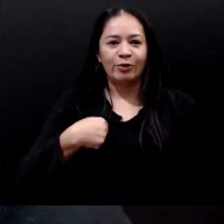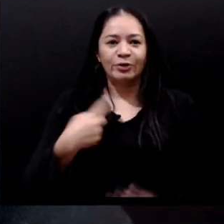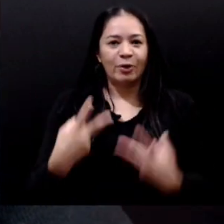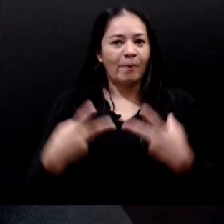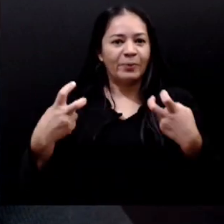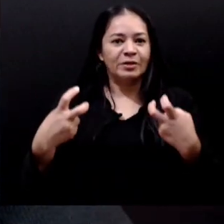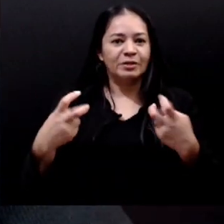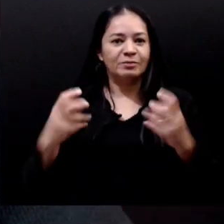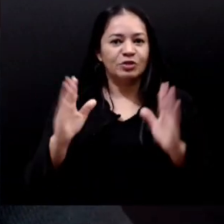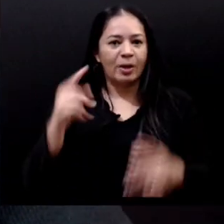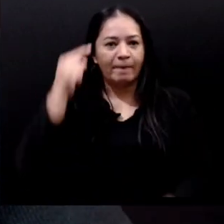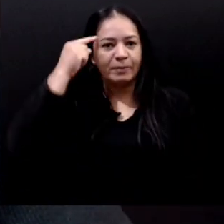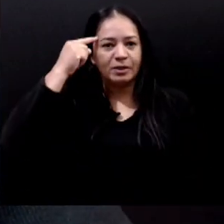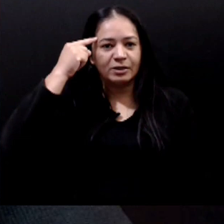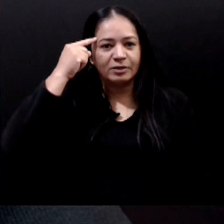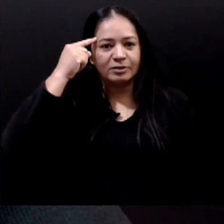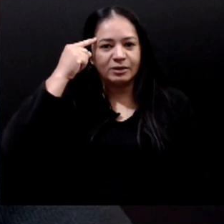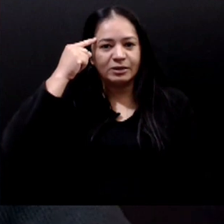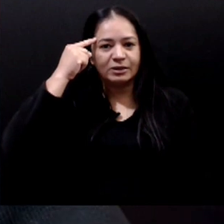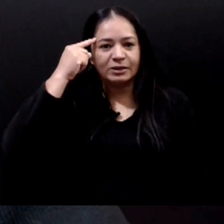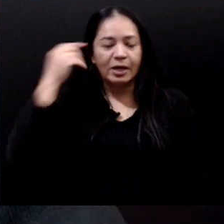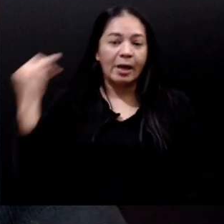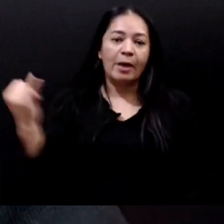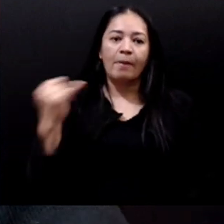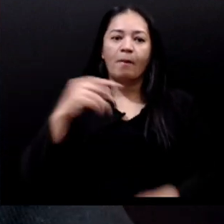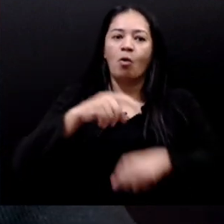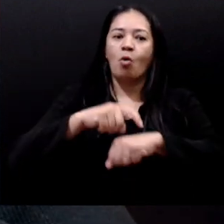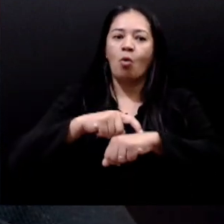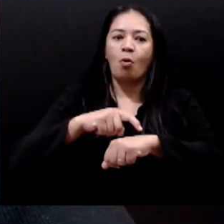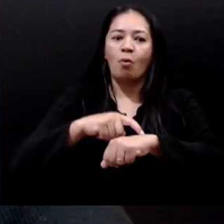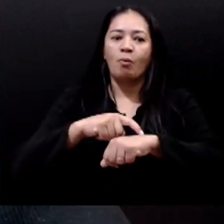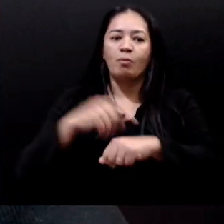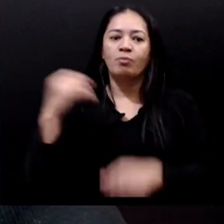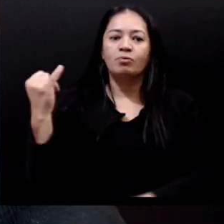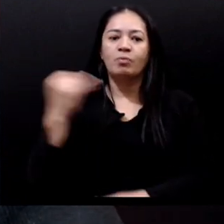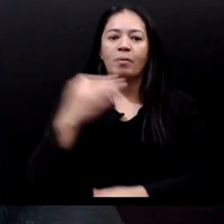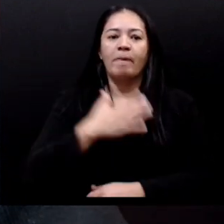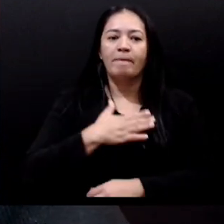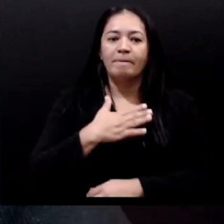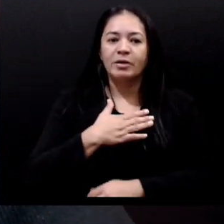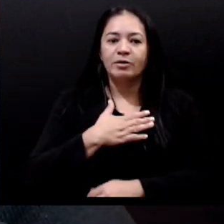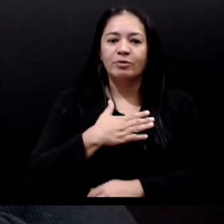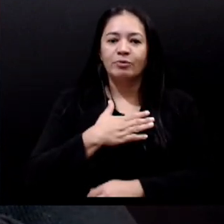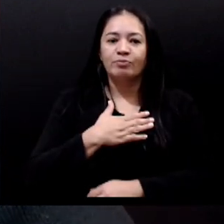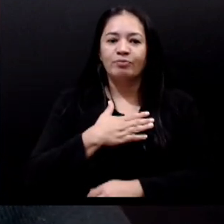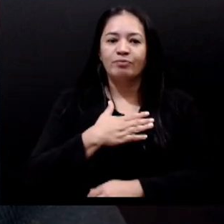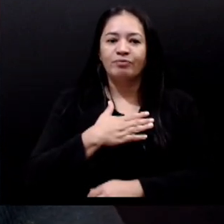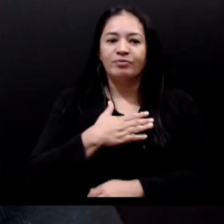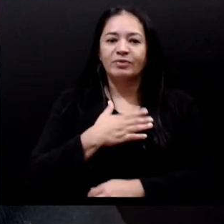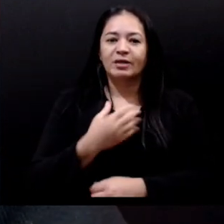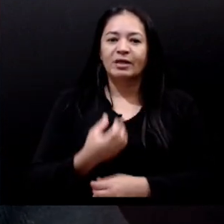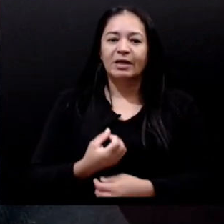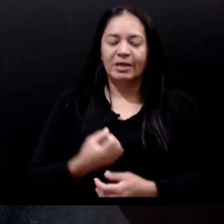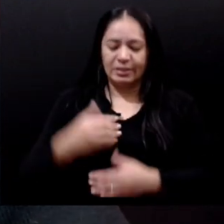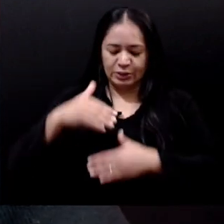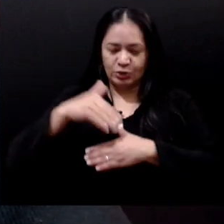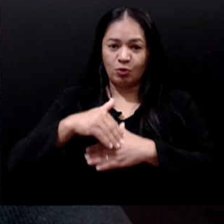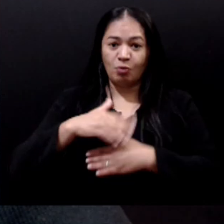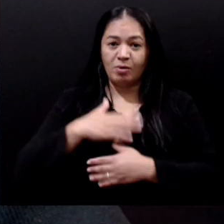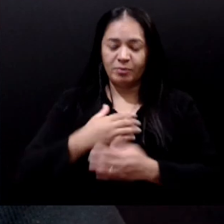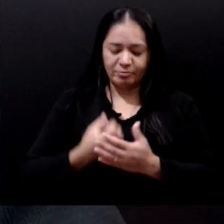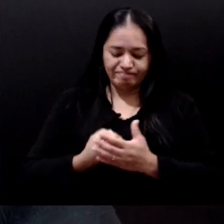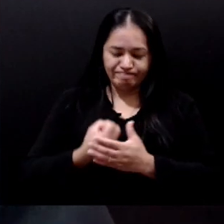assim sagrado para mim, aquele momento meu, né, um momento meu Uhum. que eu tiro de dentro de mim as minhas culpas, as minhas frustrações, tudo aquilo que